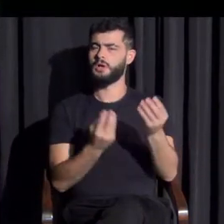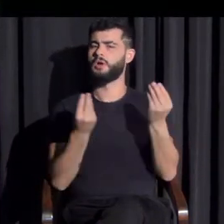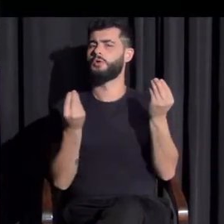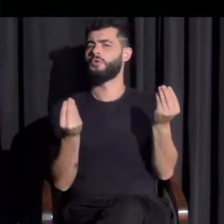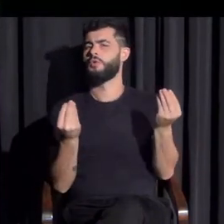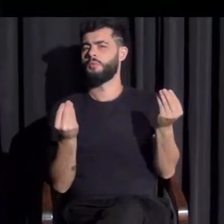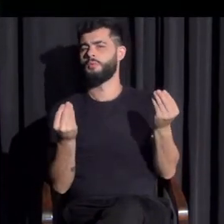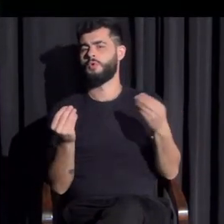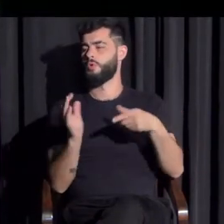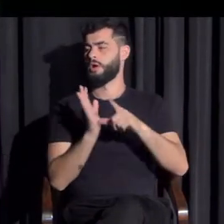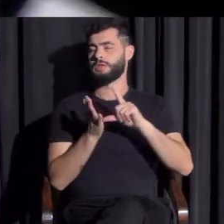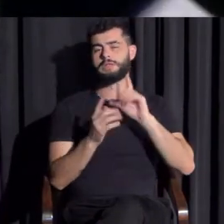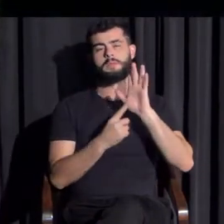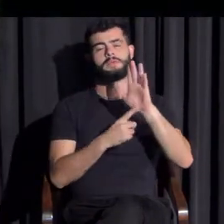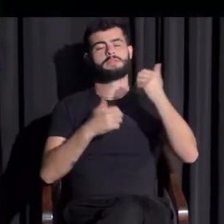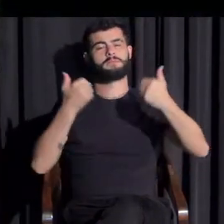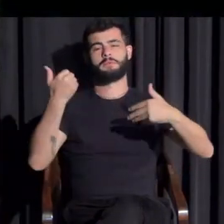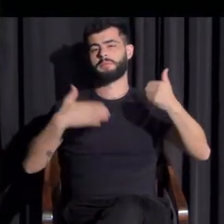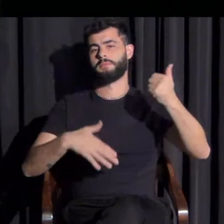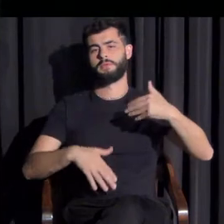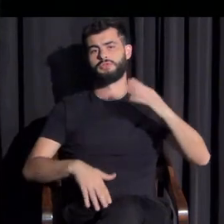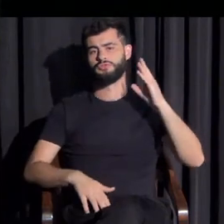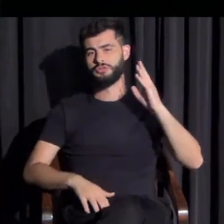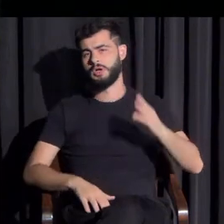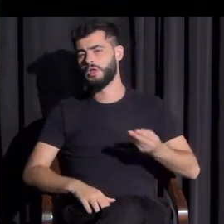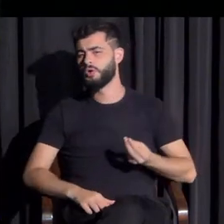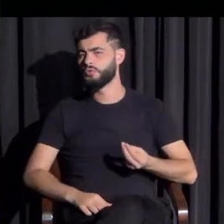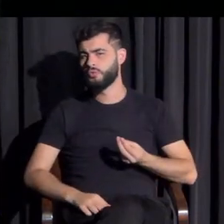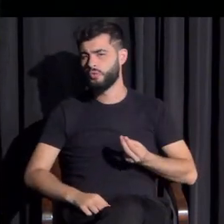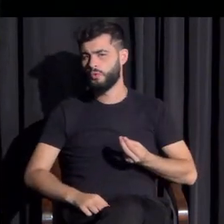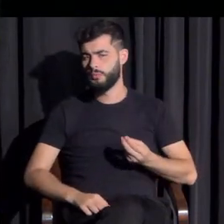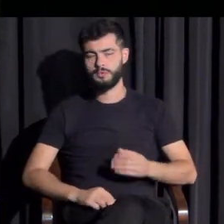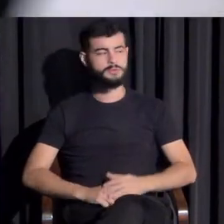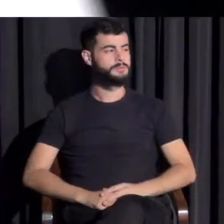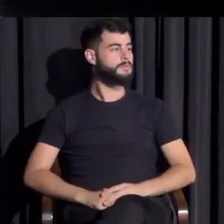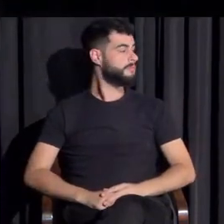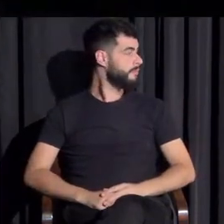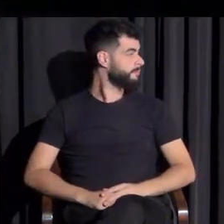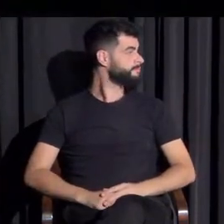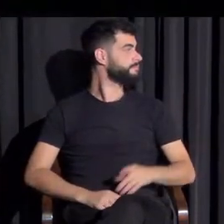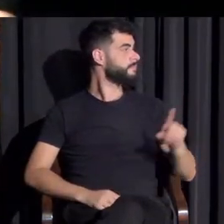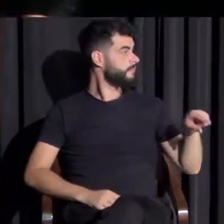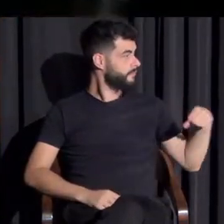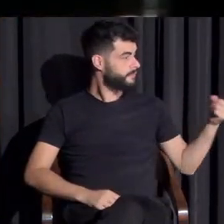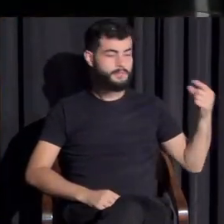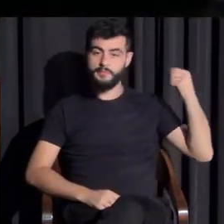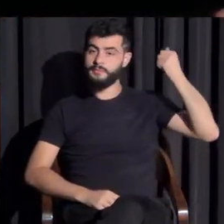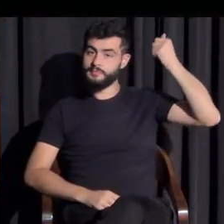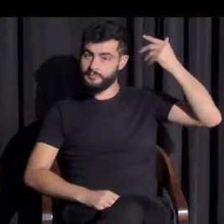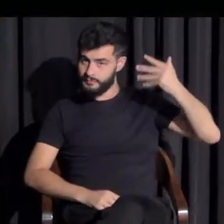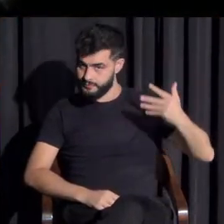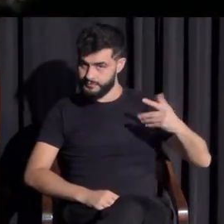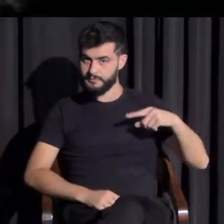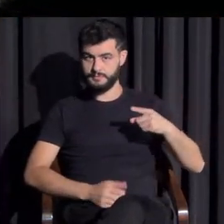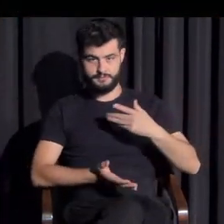de cada uma das falas? Acho que ele faz sua audiodescrição também? Isso, e na sequência você pode... Então, tá bom.